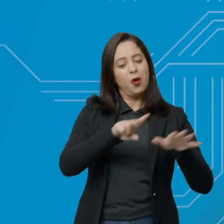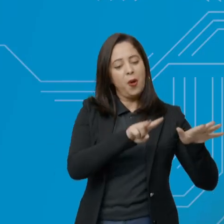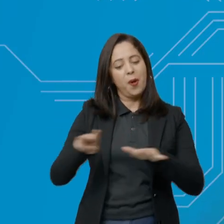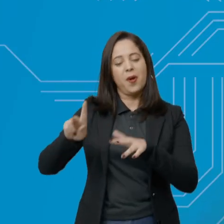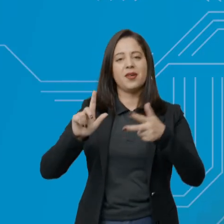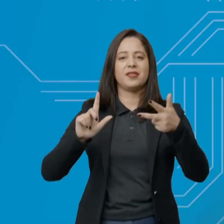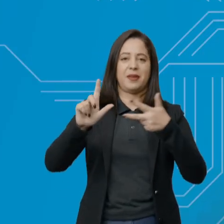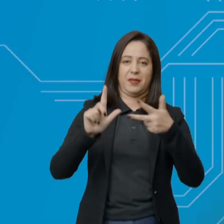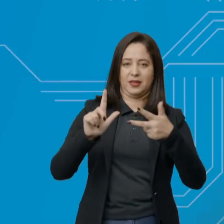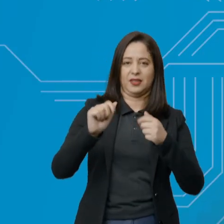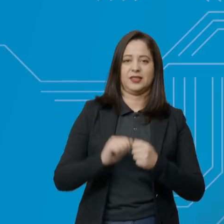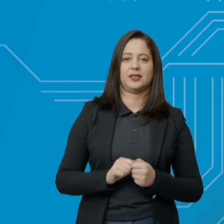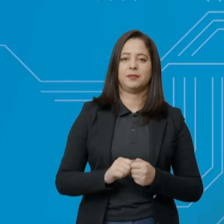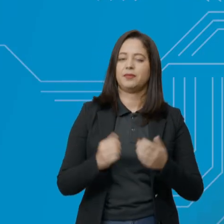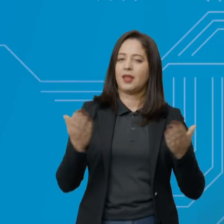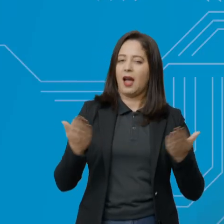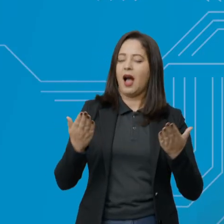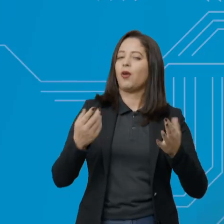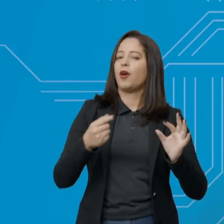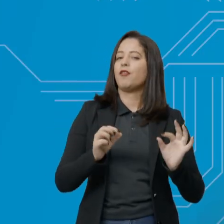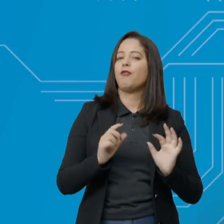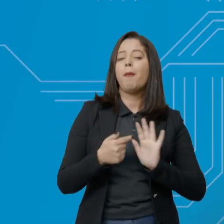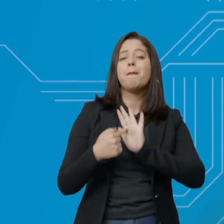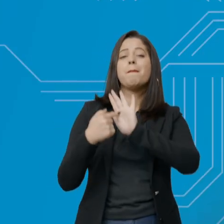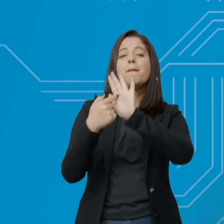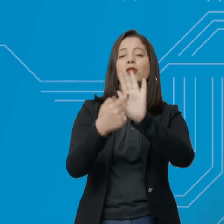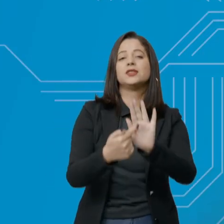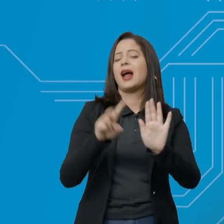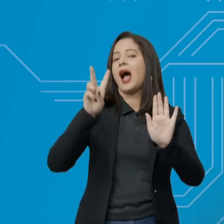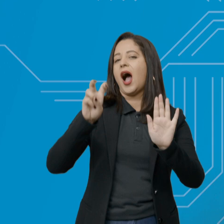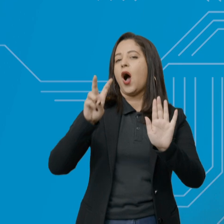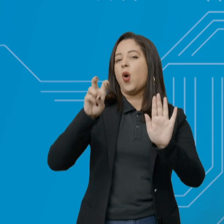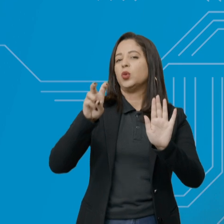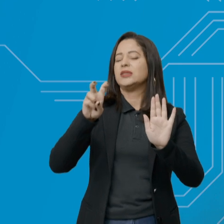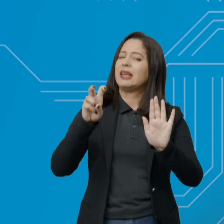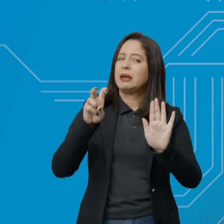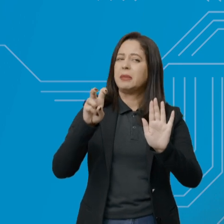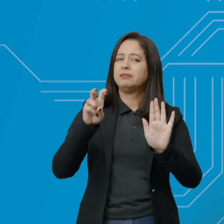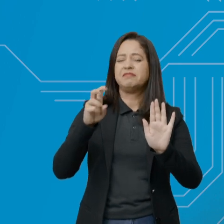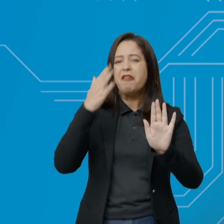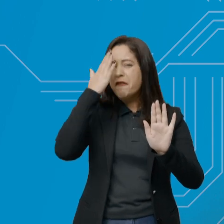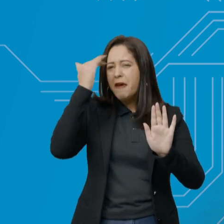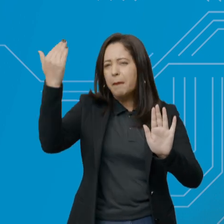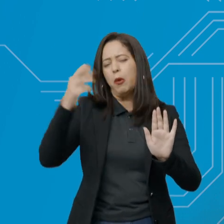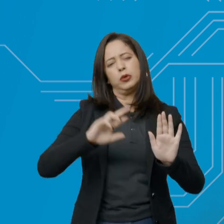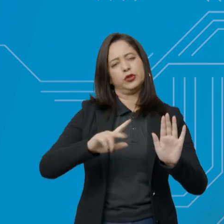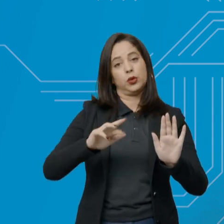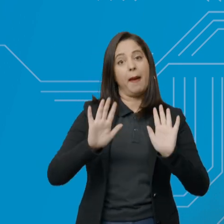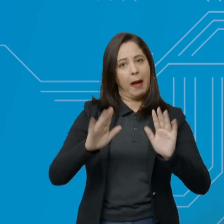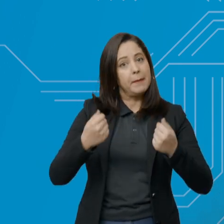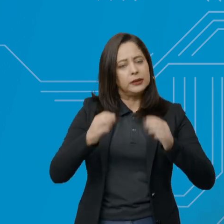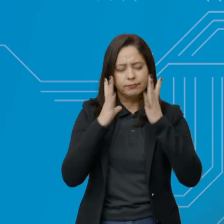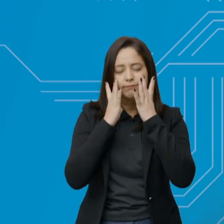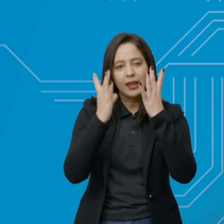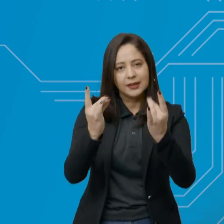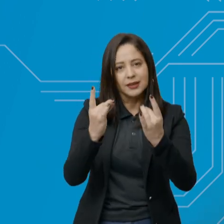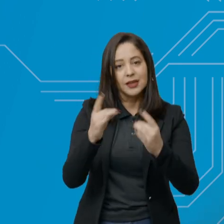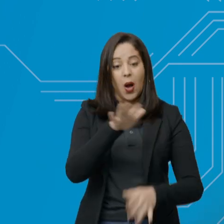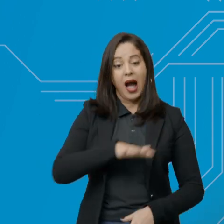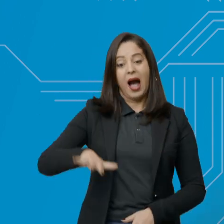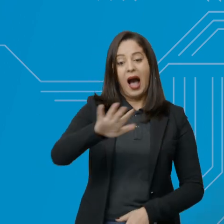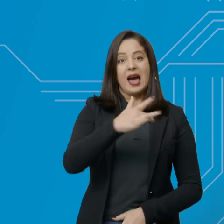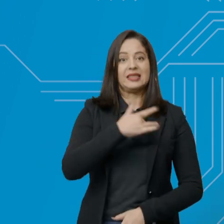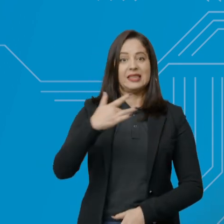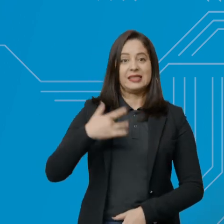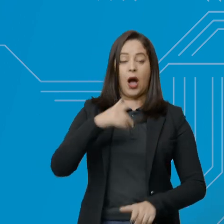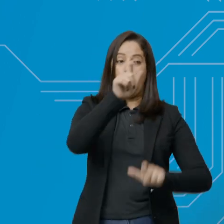Voltamos com Semana Legislativa. Vamos começar esse bloco falando sobre um tema ainda pouco discutido, mas que merece muito atenção: